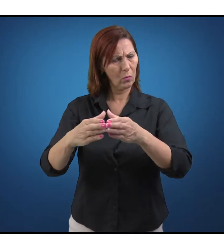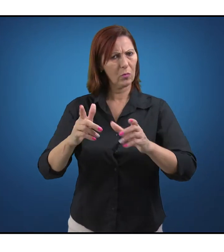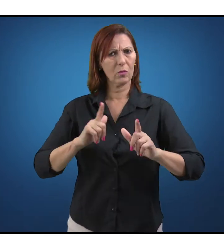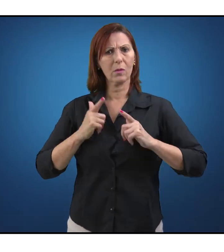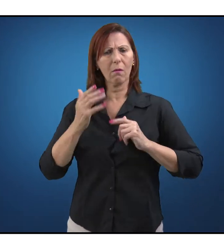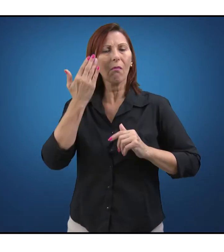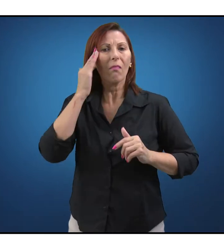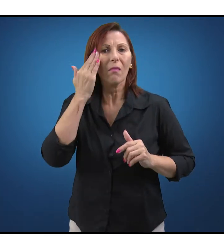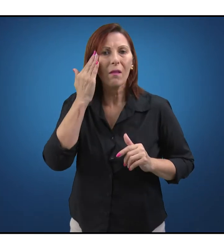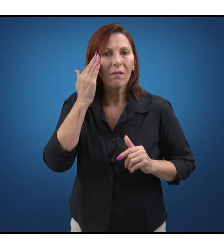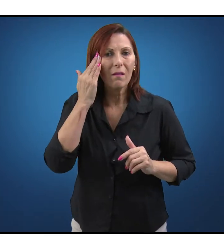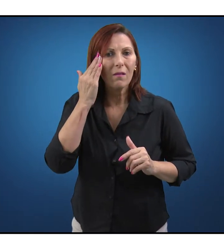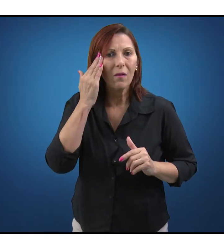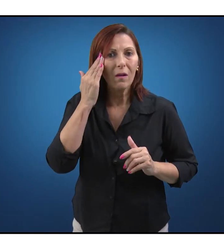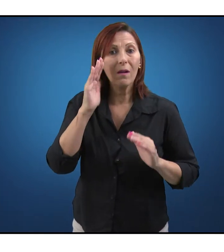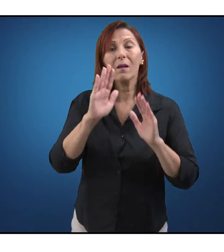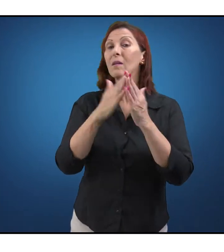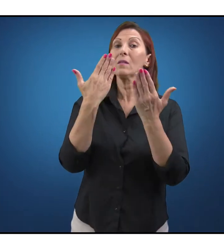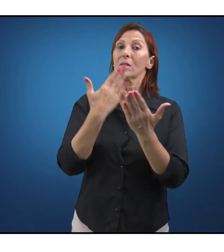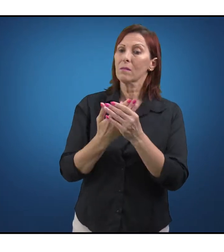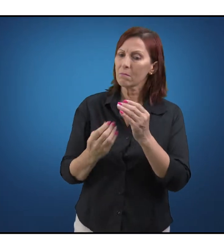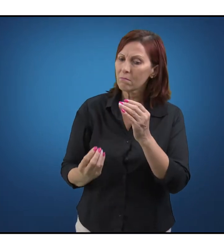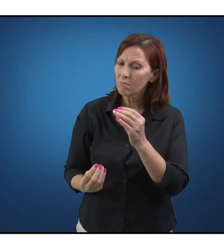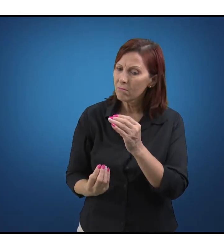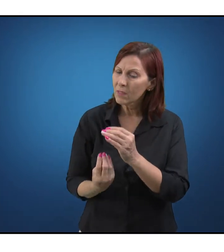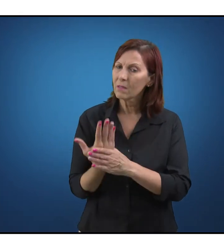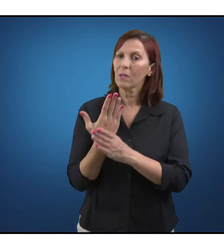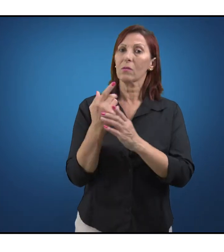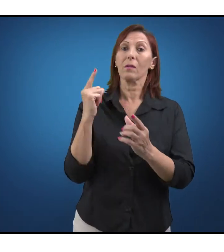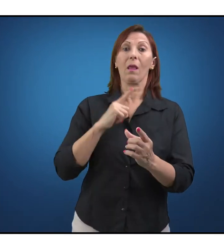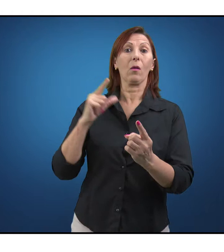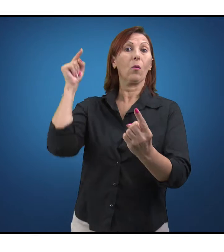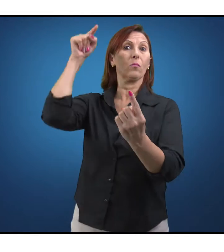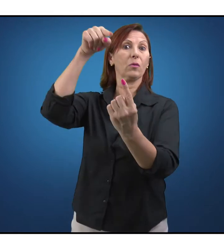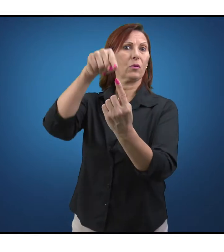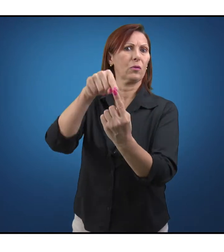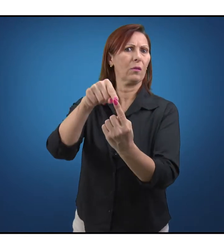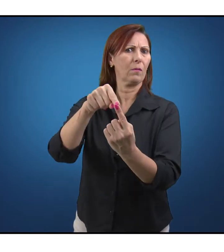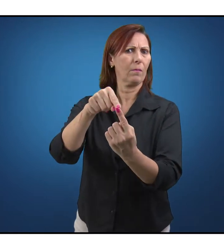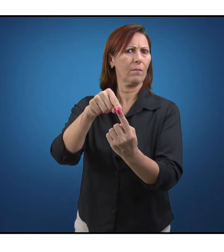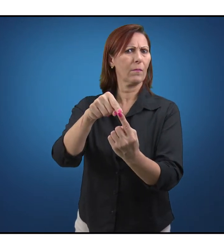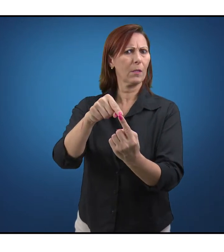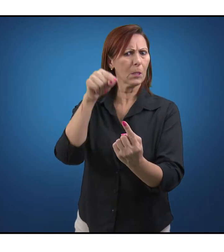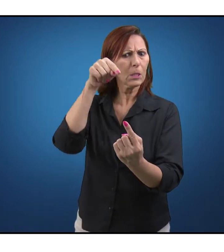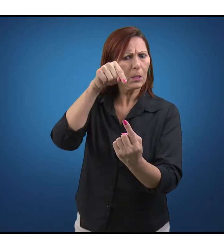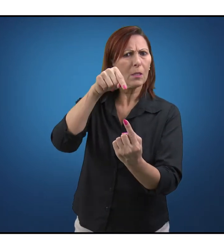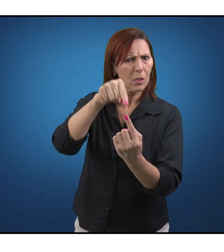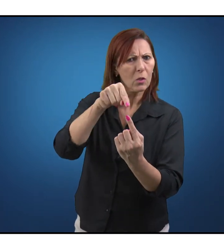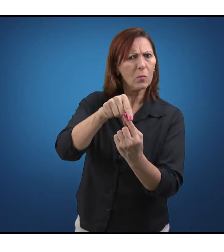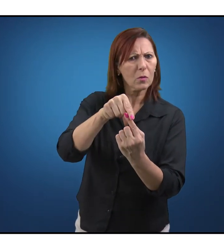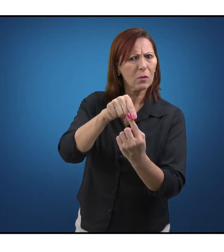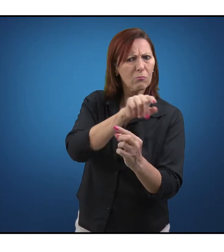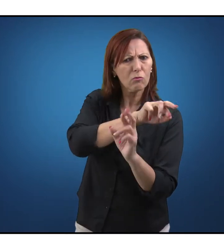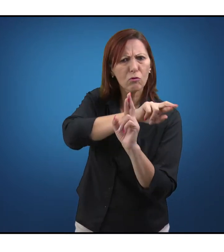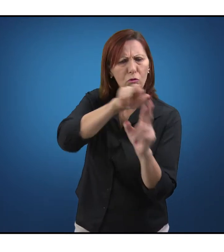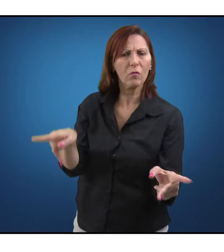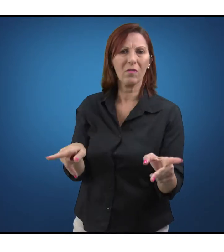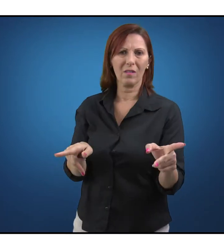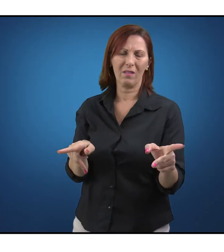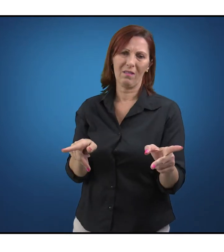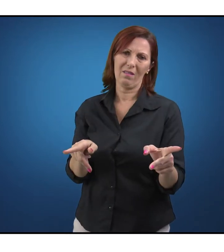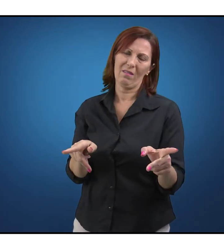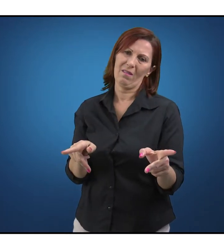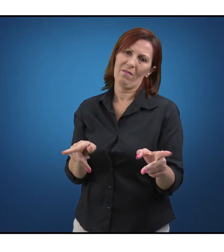acima de tudo de que a escola nasceu com um objetivo. E esse objetivo, ele é totalmente diferente dos